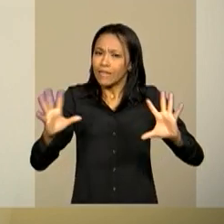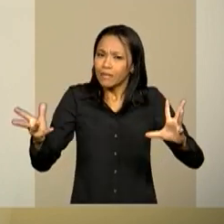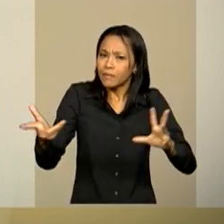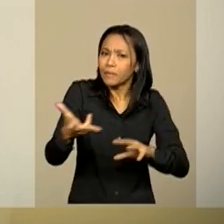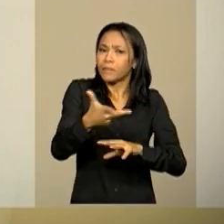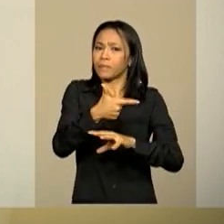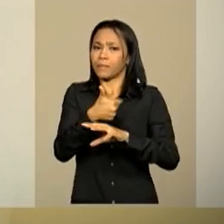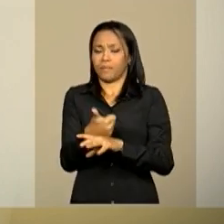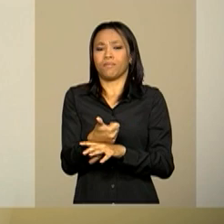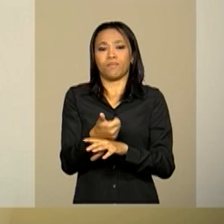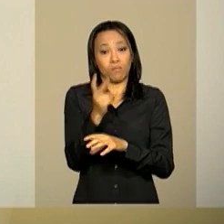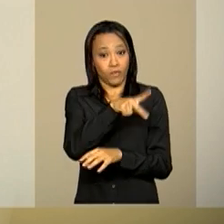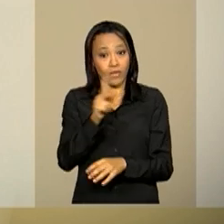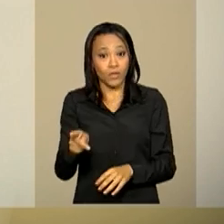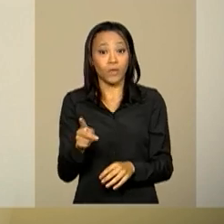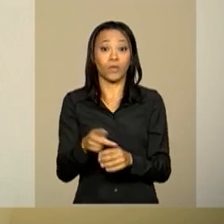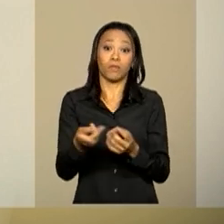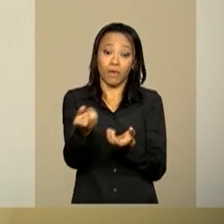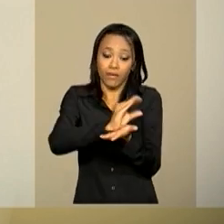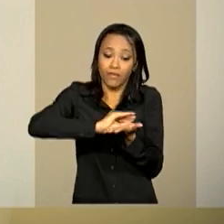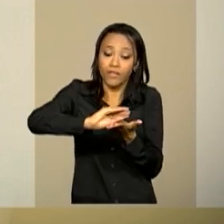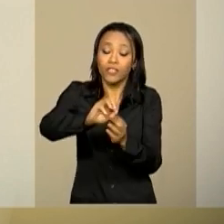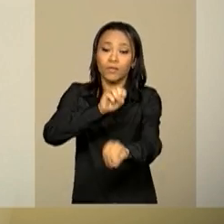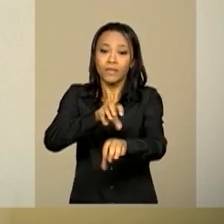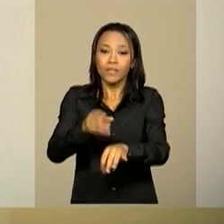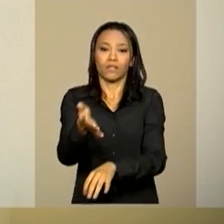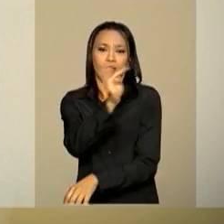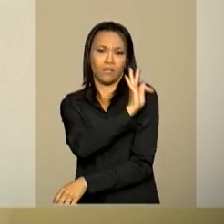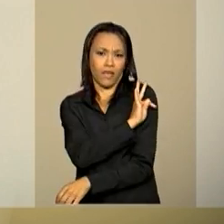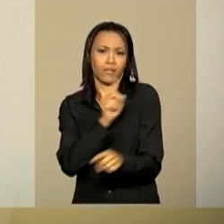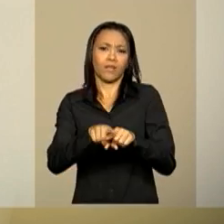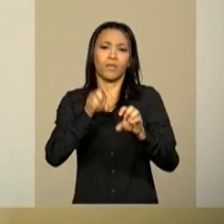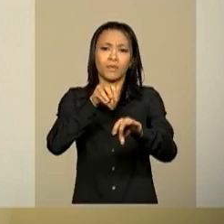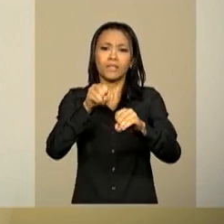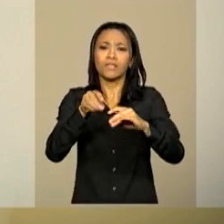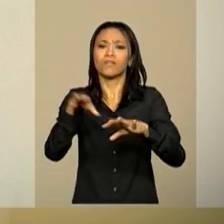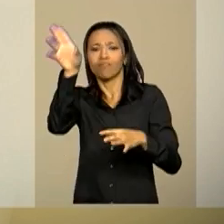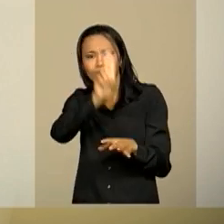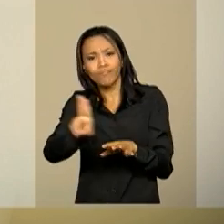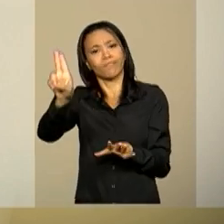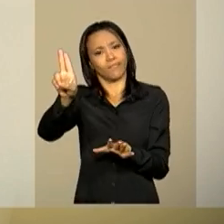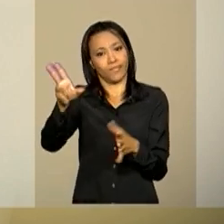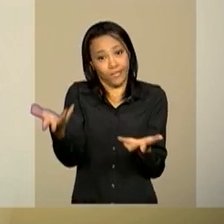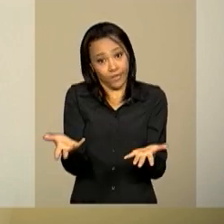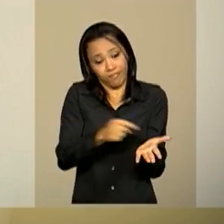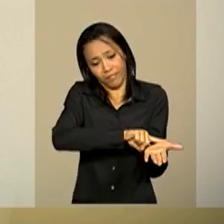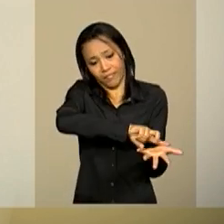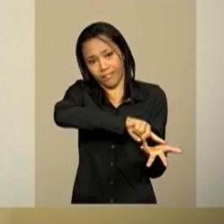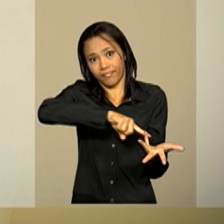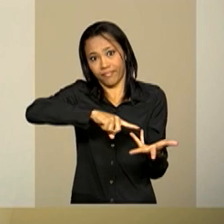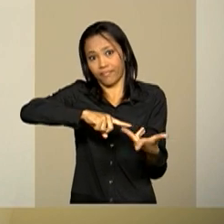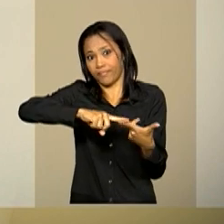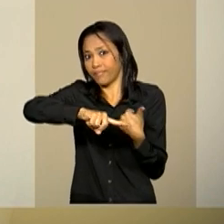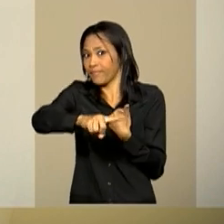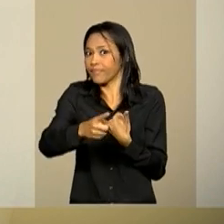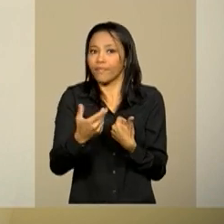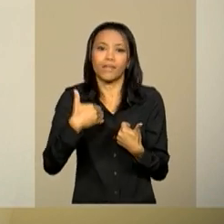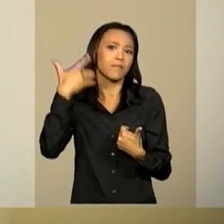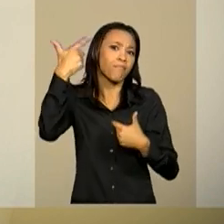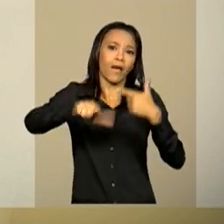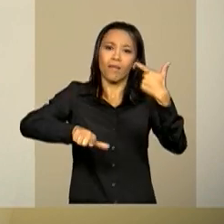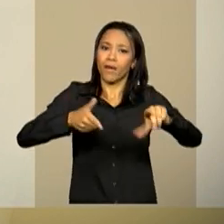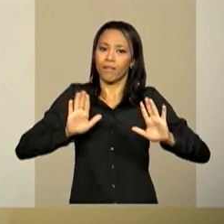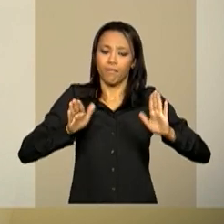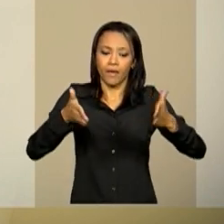professores para investir no ensino técnico e na educação superior enfi Luciano para fazer muito mais pela